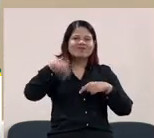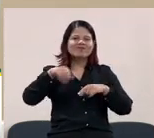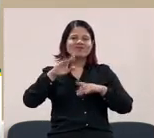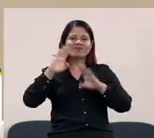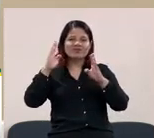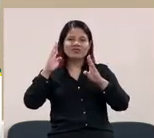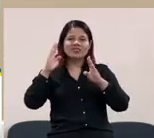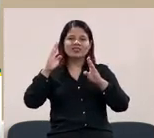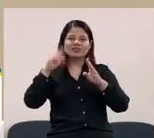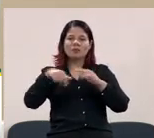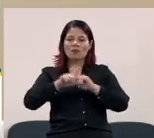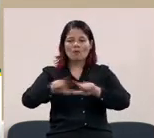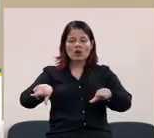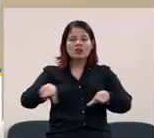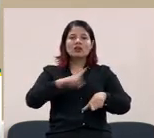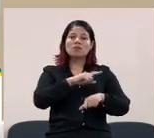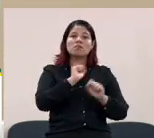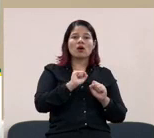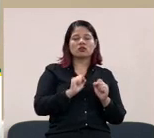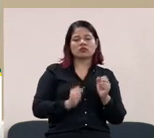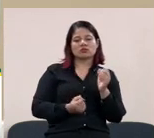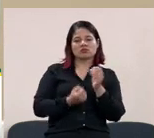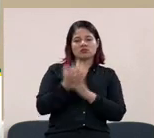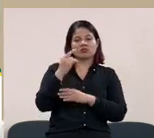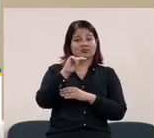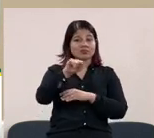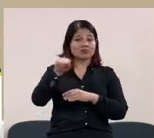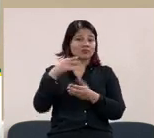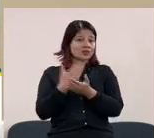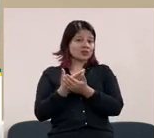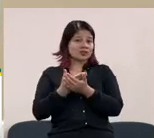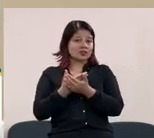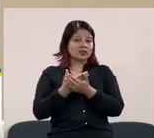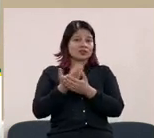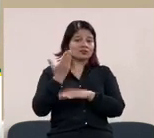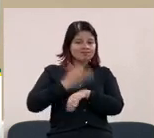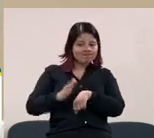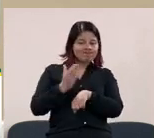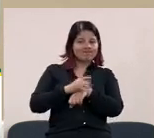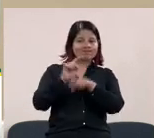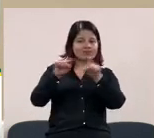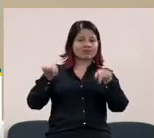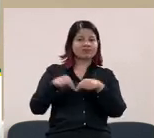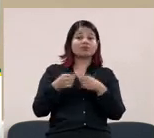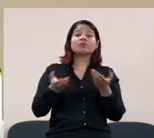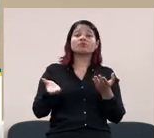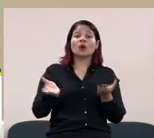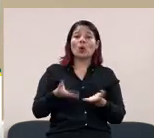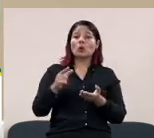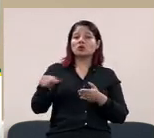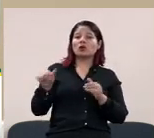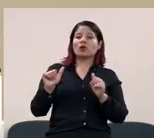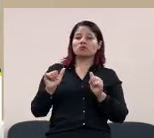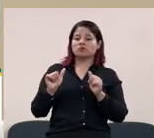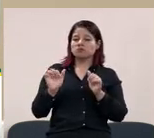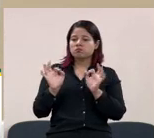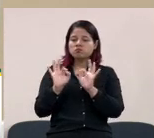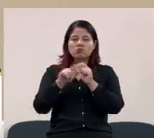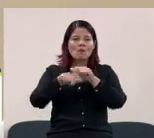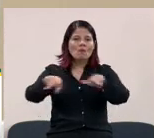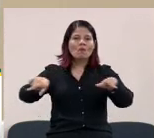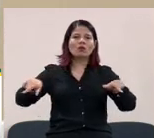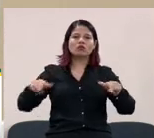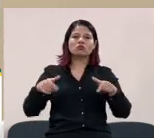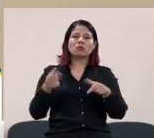por vários fatores. Primeiro, porque ele otimiza um espaço que hoje está ocioso e que seria um espaço suficiente para a gente crescer em